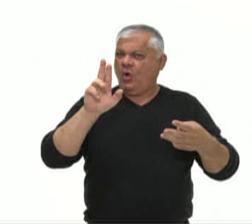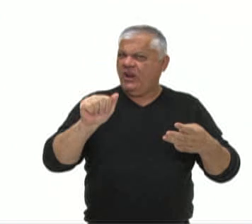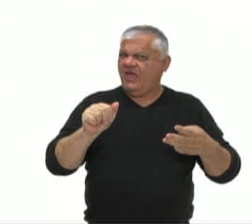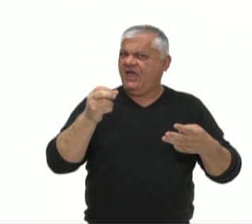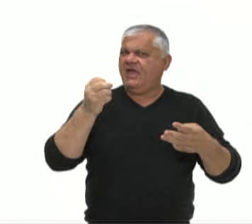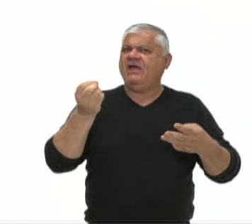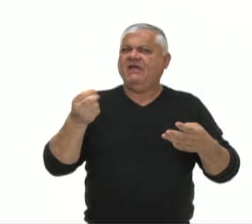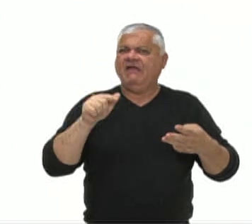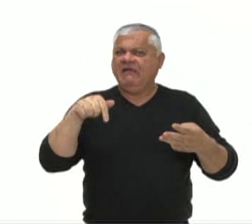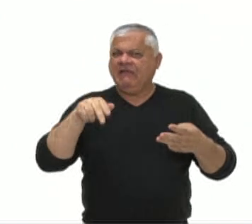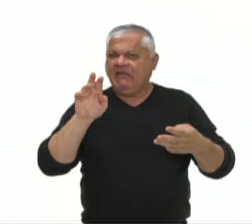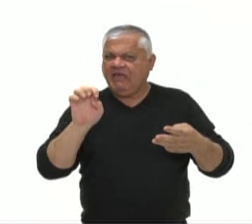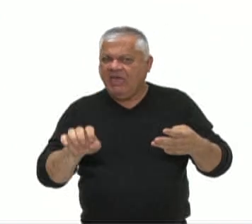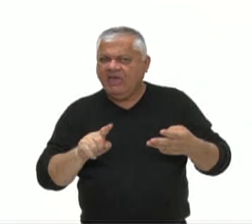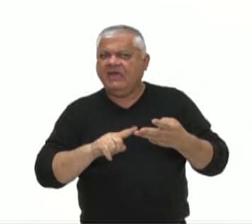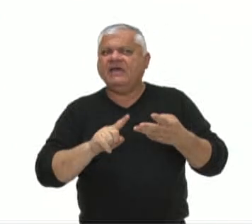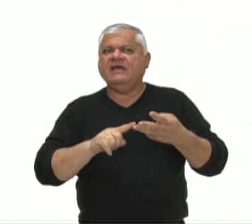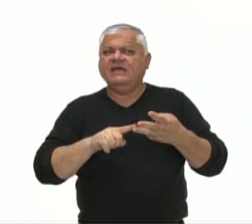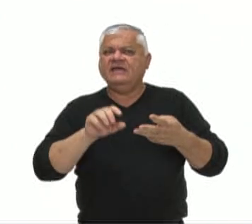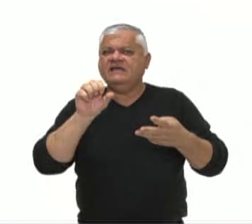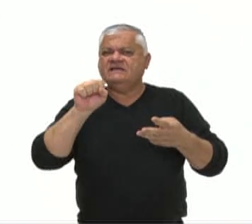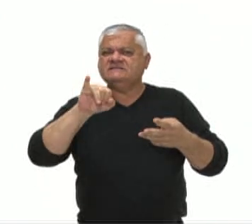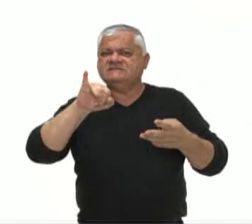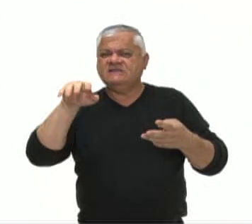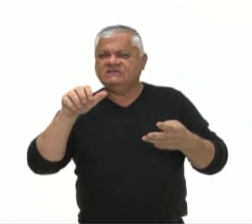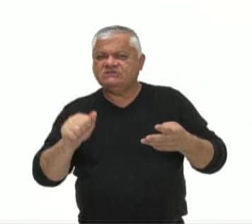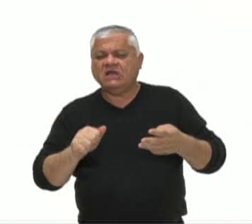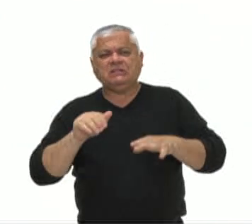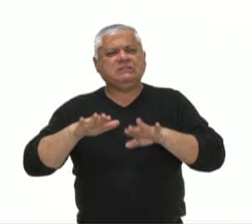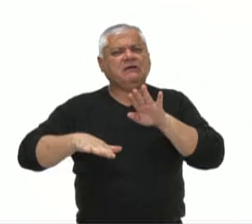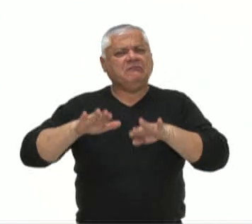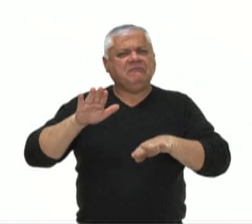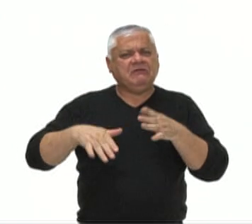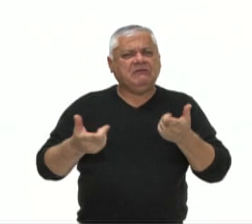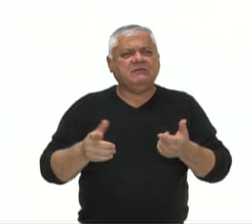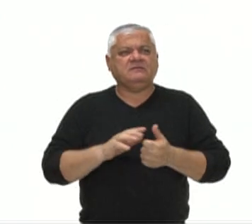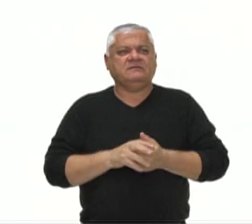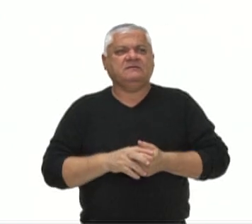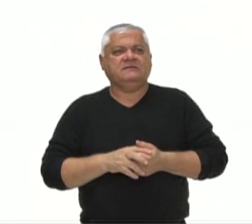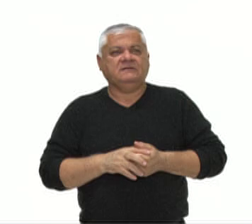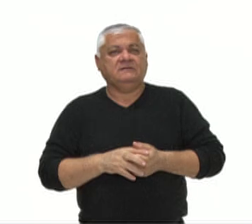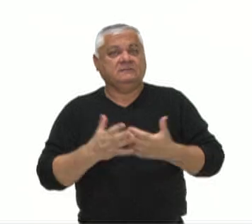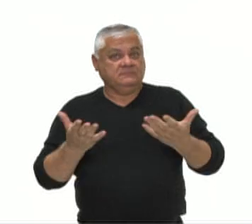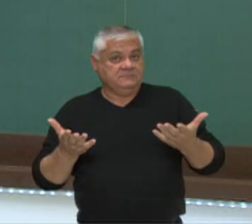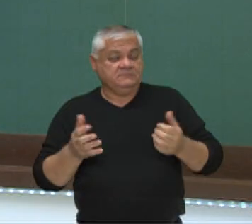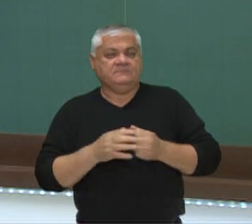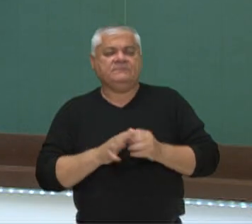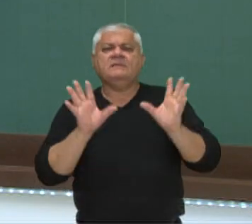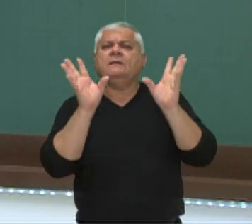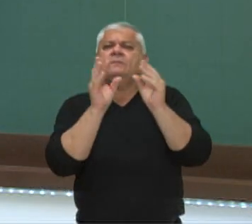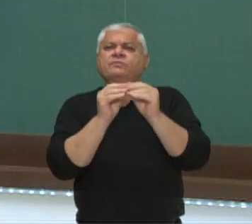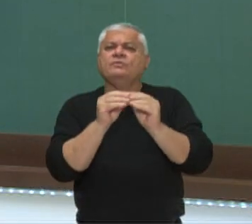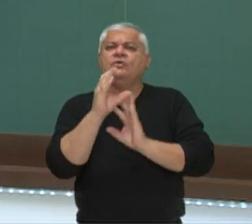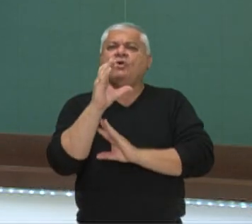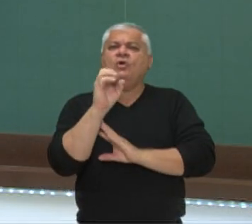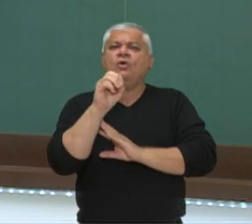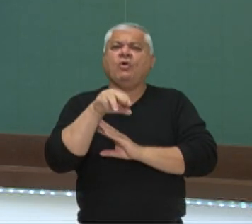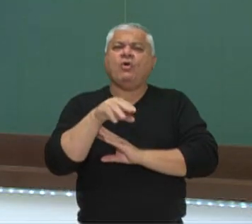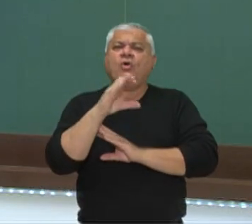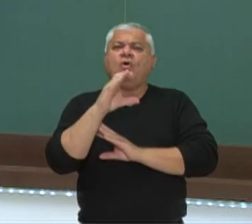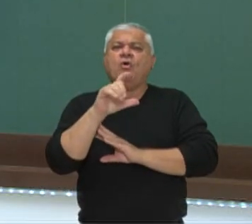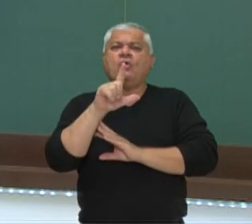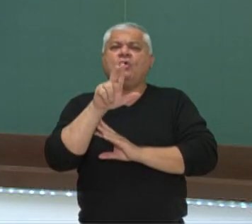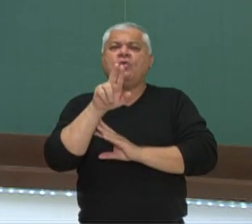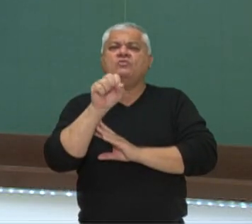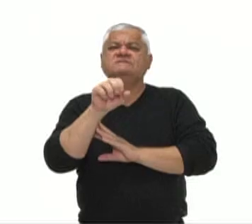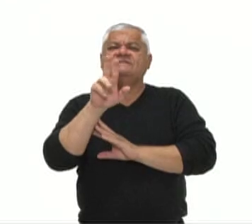quer, o seja, talvez. Quando falamos de conclusivas, podemos encontrar